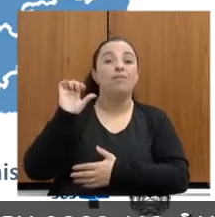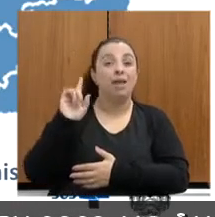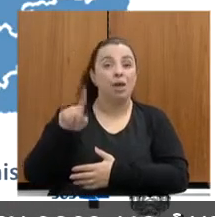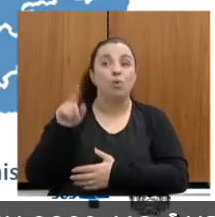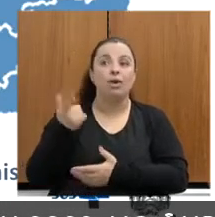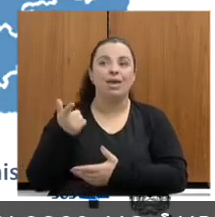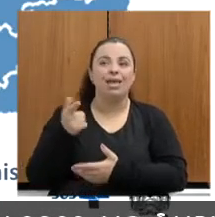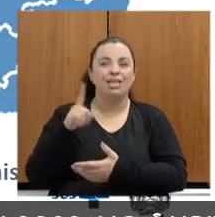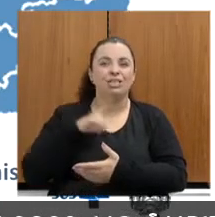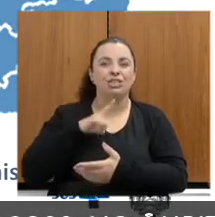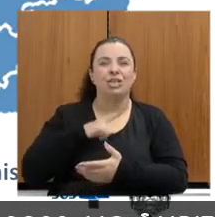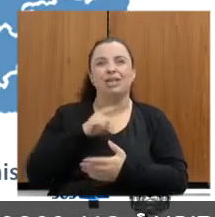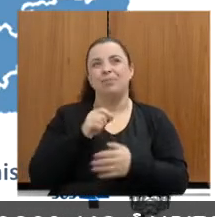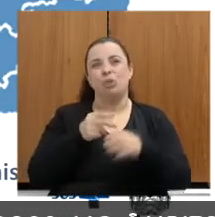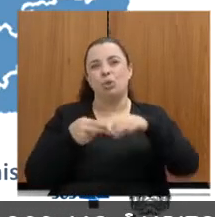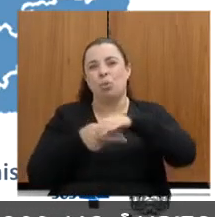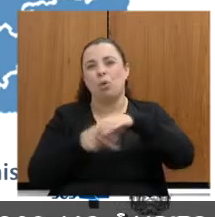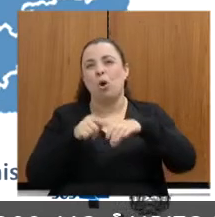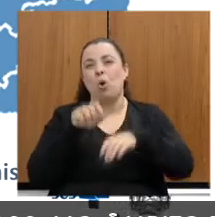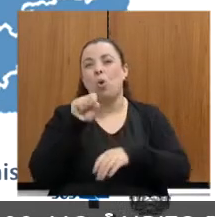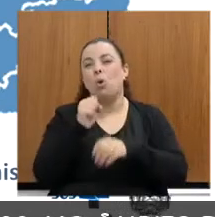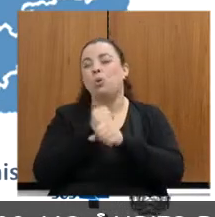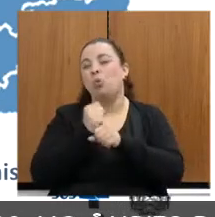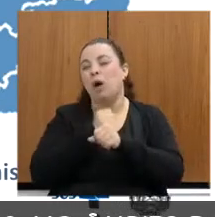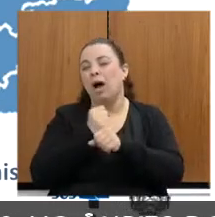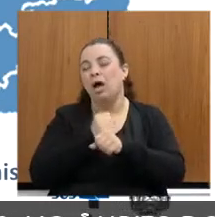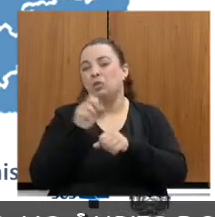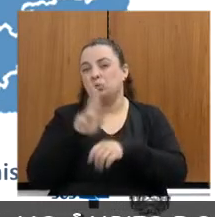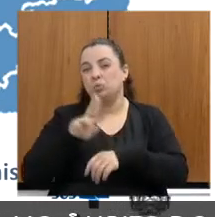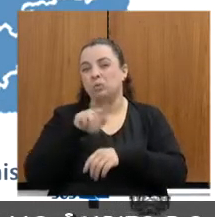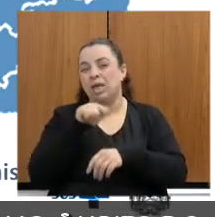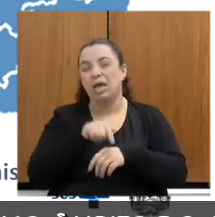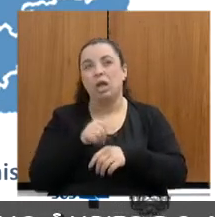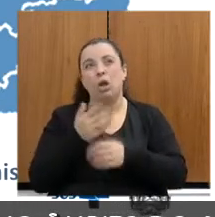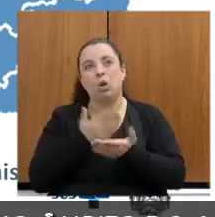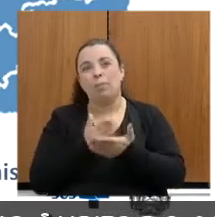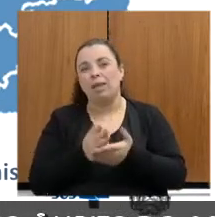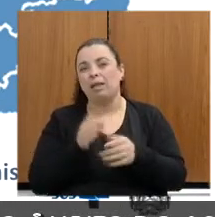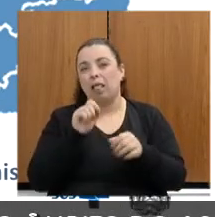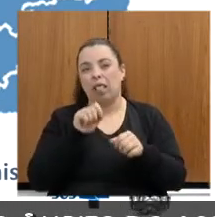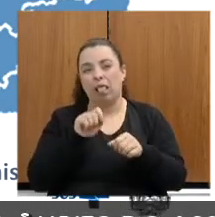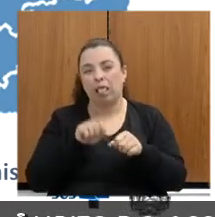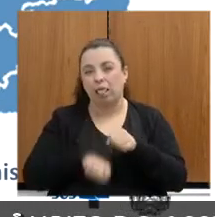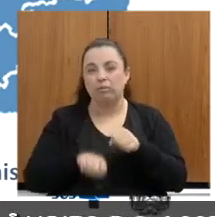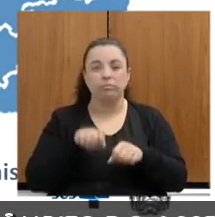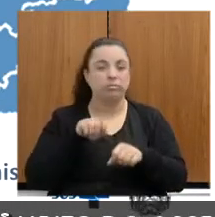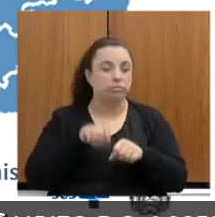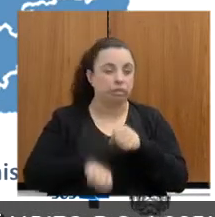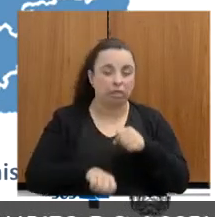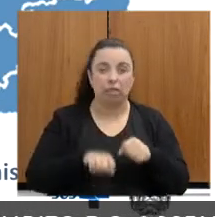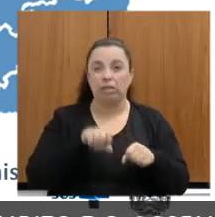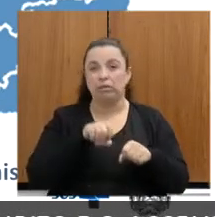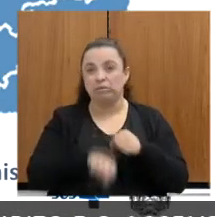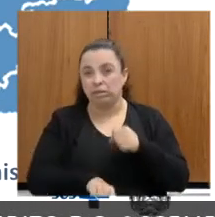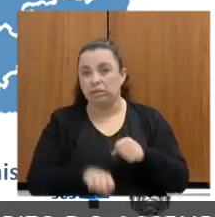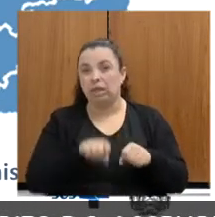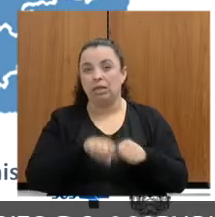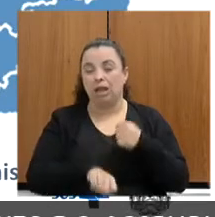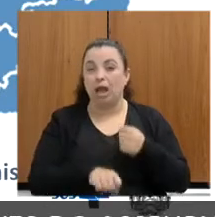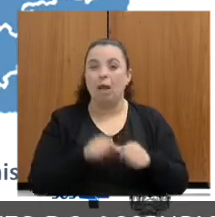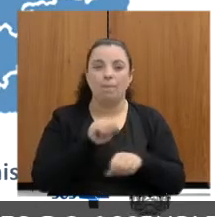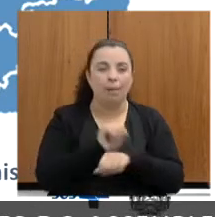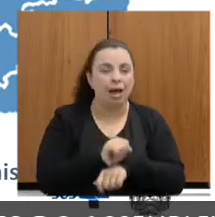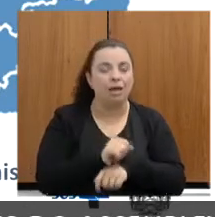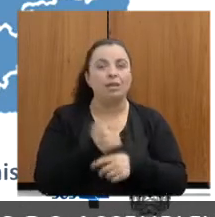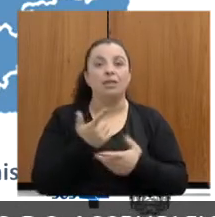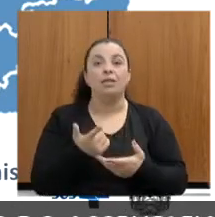uso a gente sabe que mais de oito anos de uso automóvel Começa a dar muitos efeitos para muito então a gente hoje